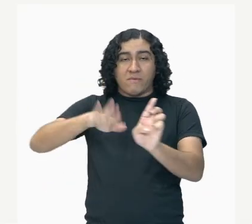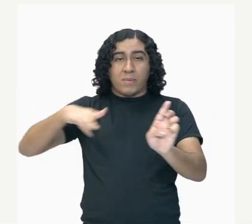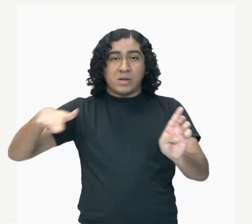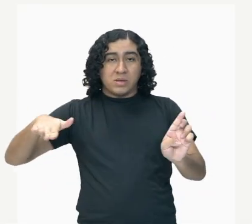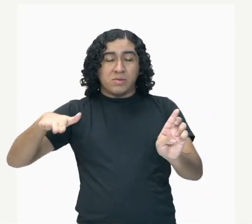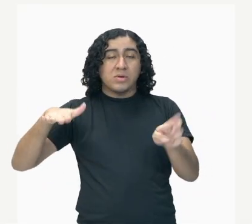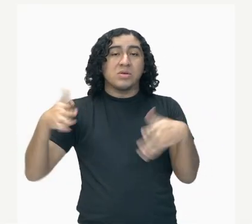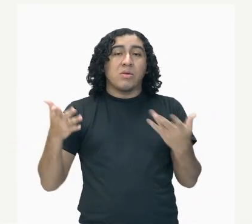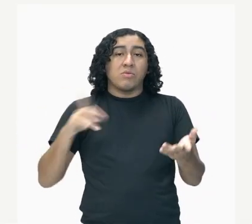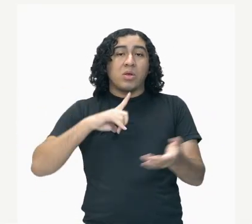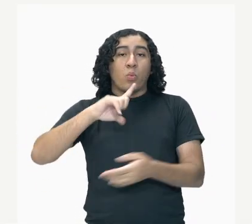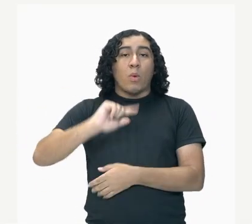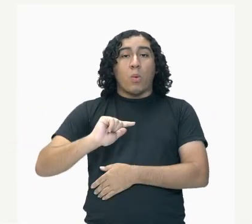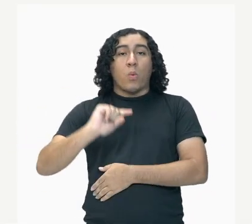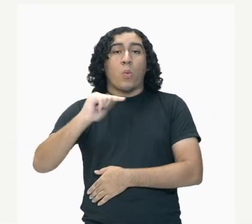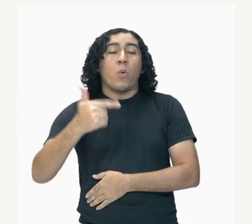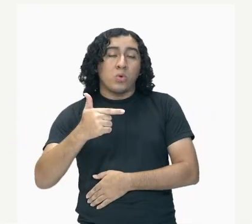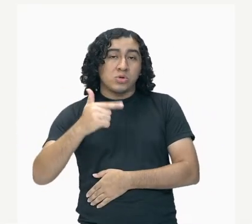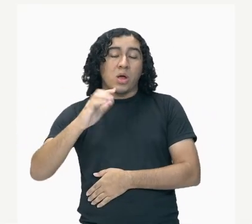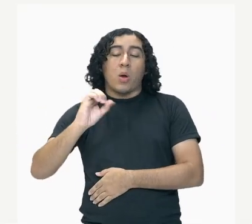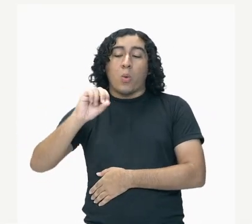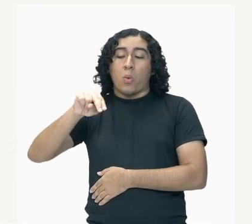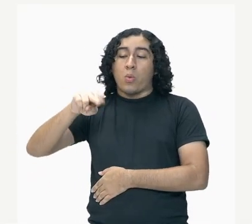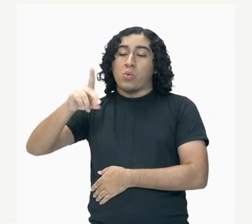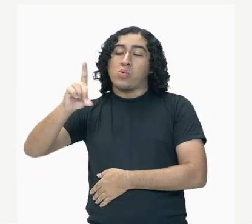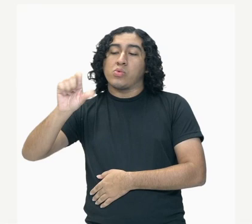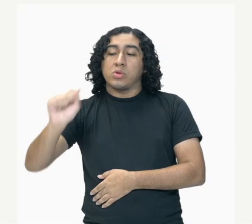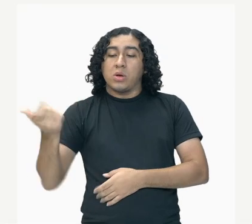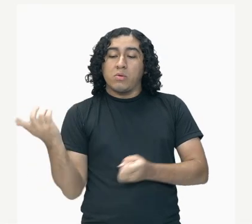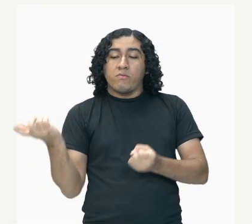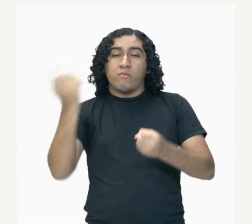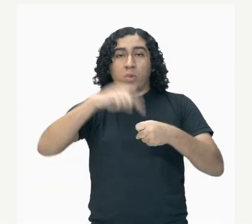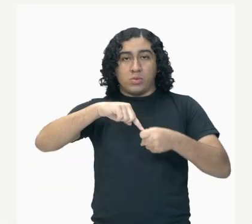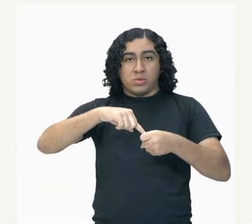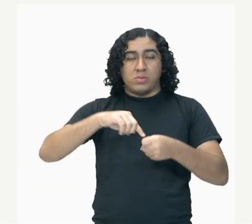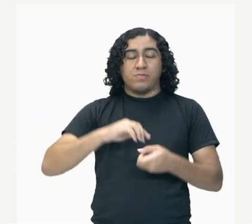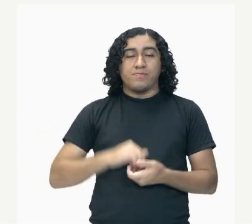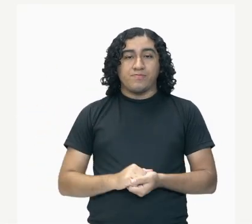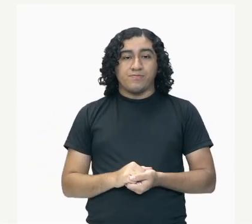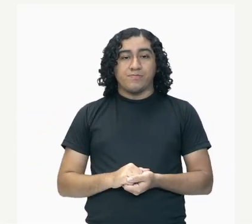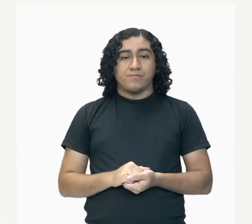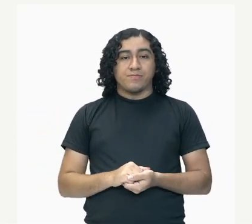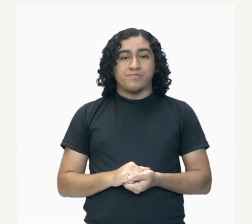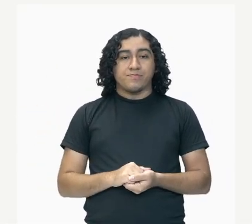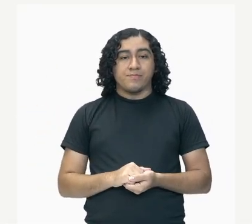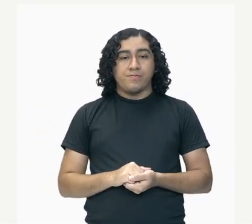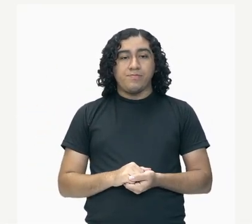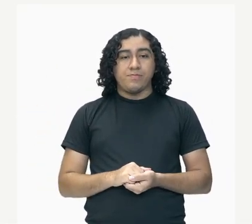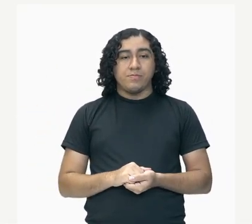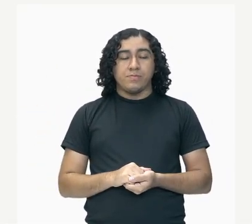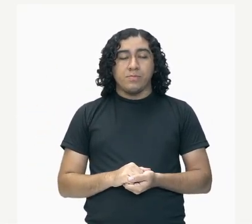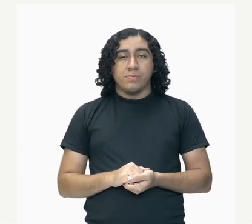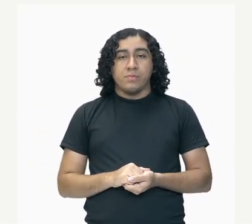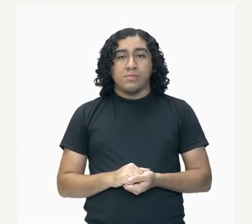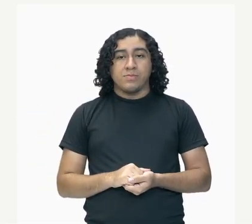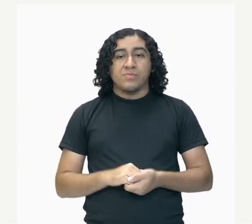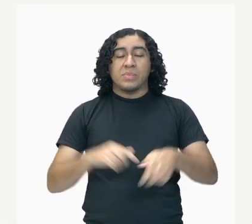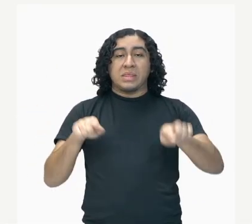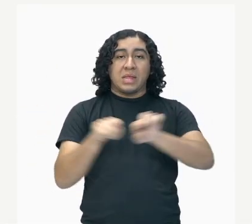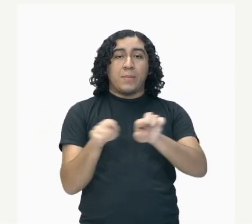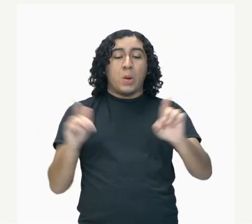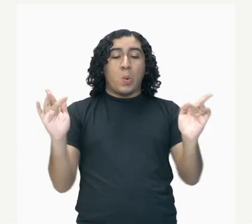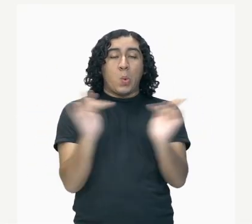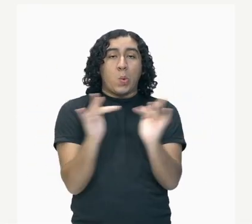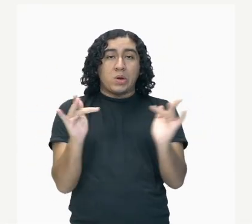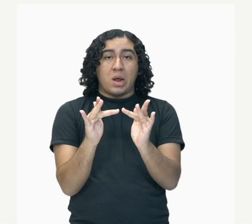então eu vou ter uma outra onda vindo da esquerda PR direita e a superposição ou seja o encontro dessas duas